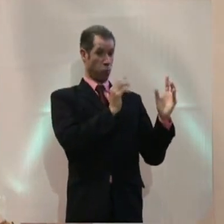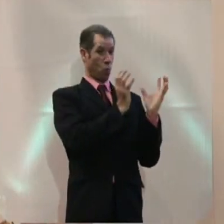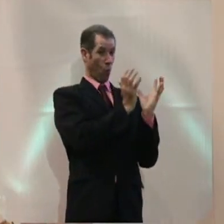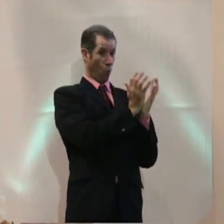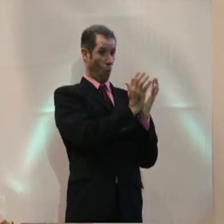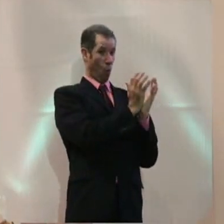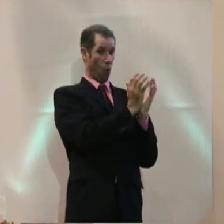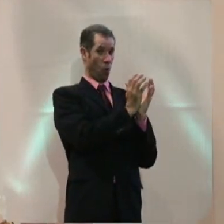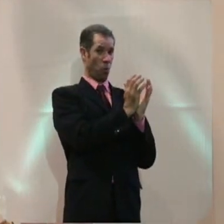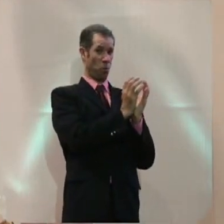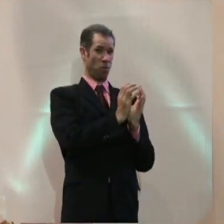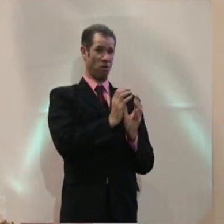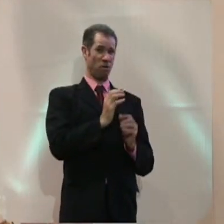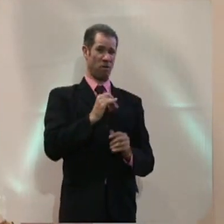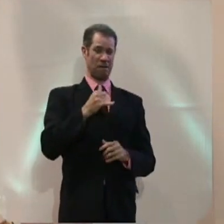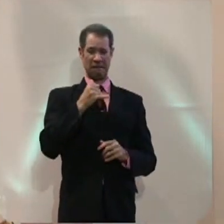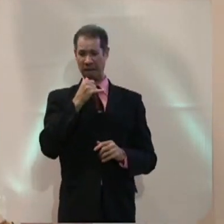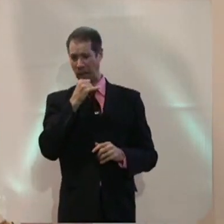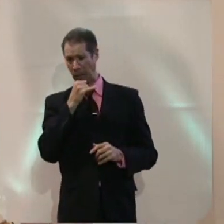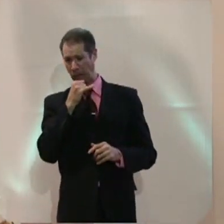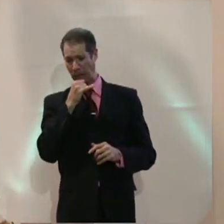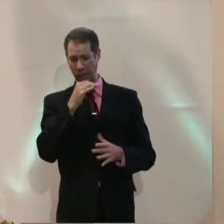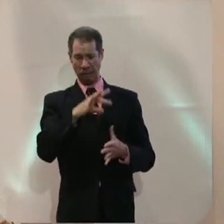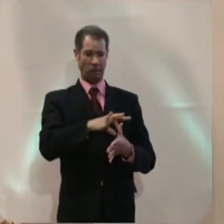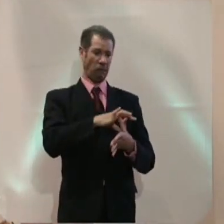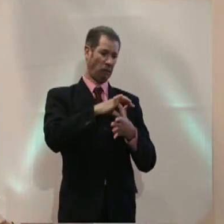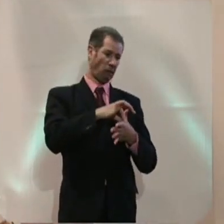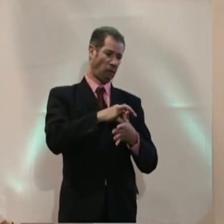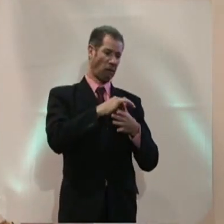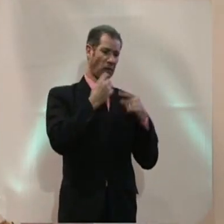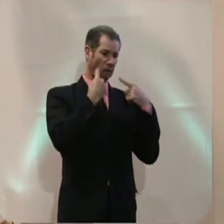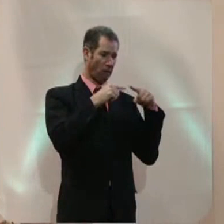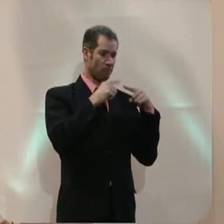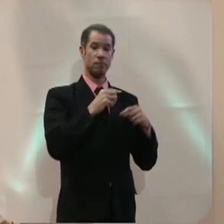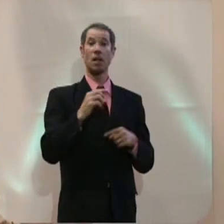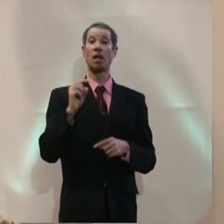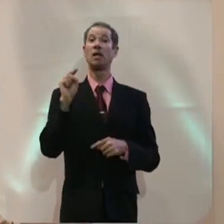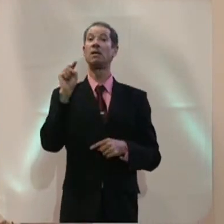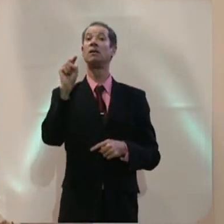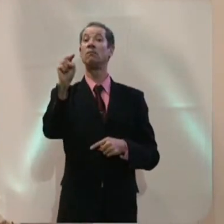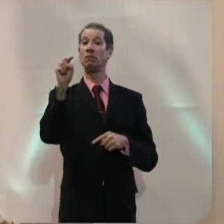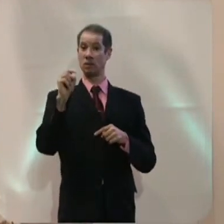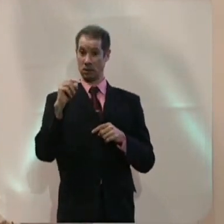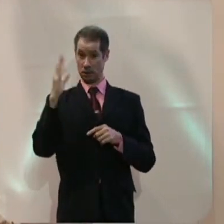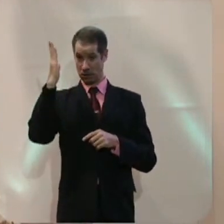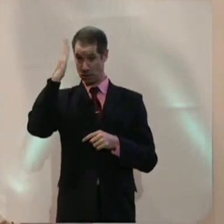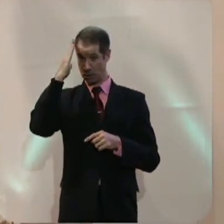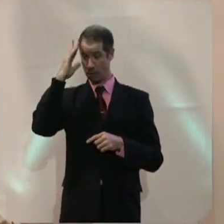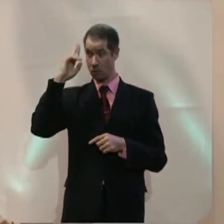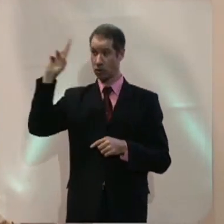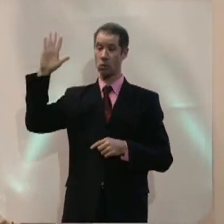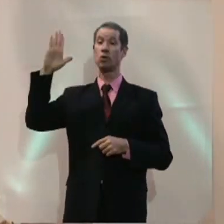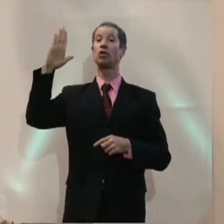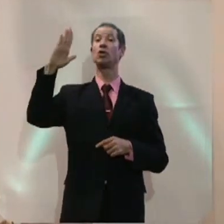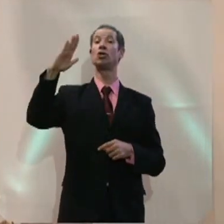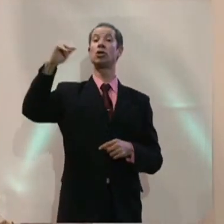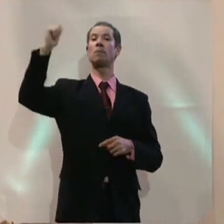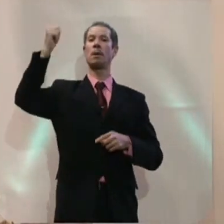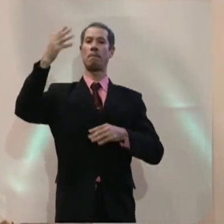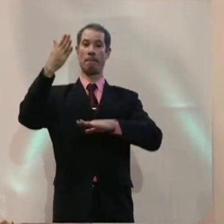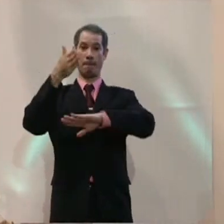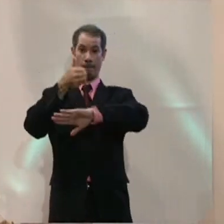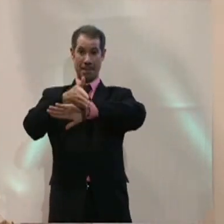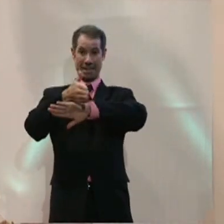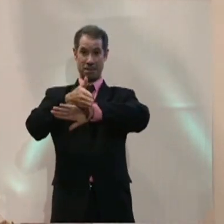é decepção encarnada. E você? Sabe, o Senhor nos chama a fazer parte